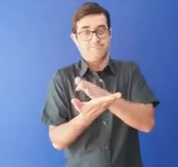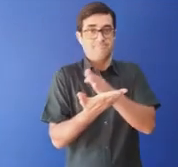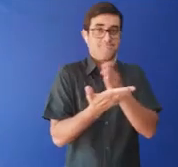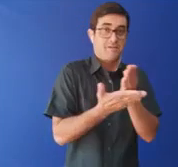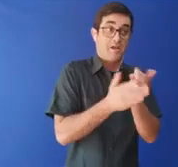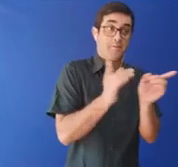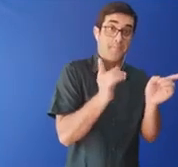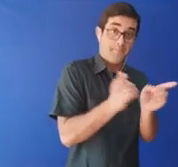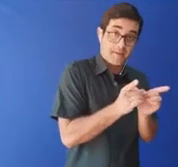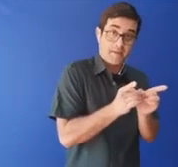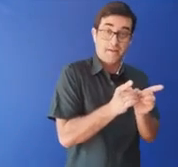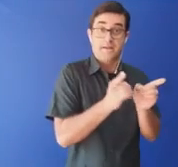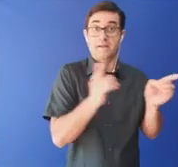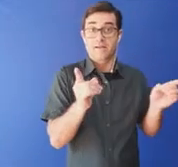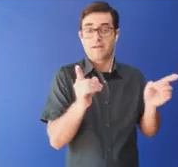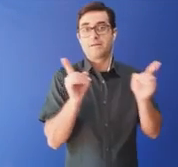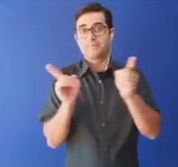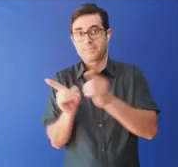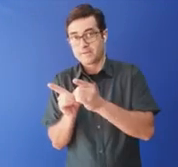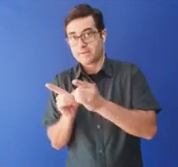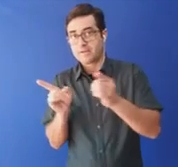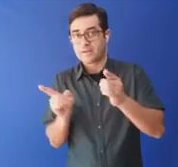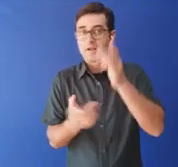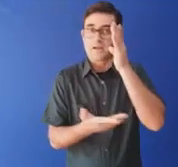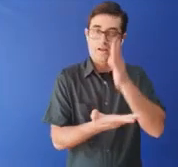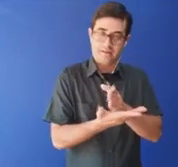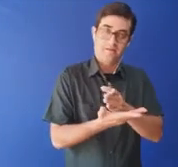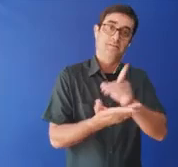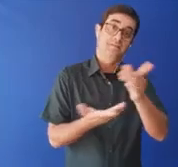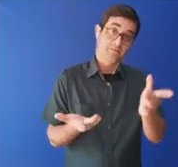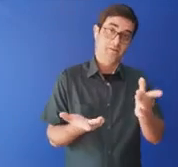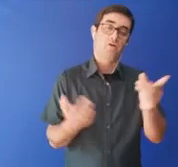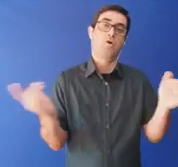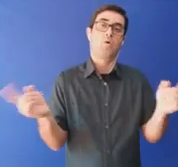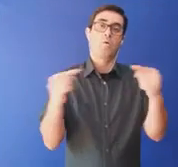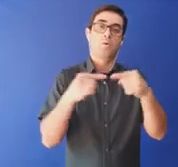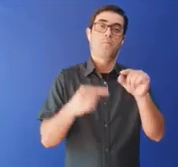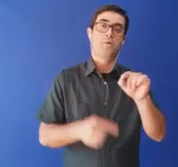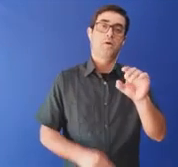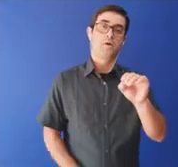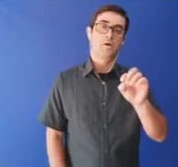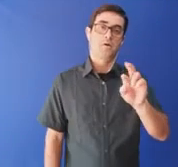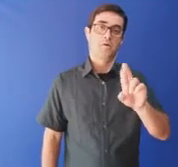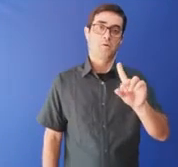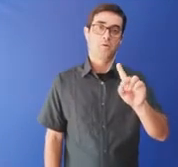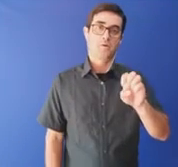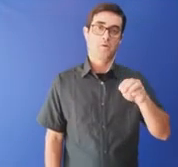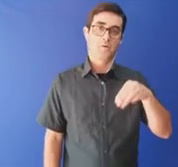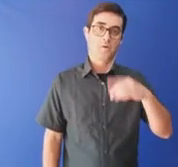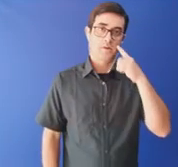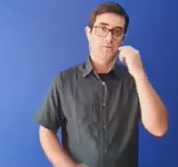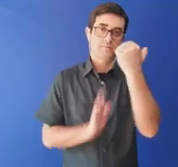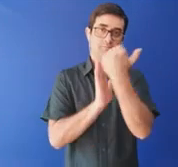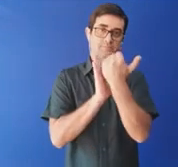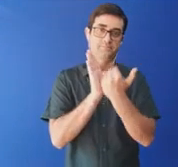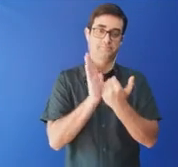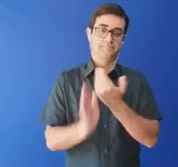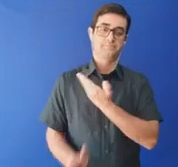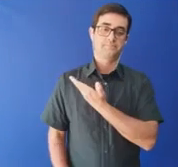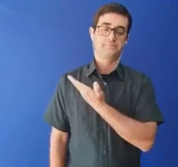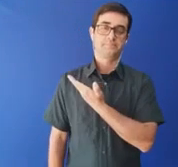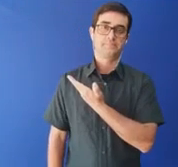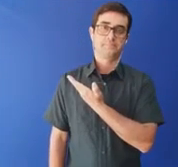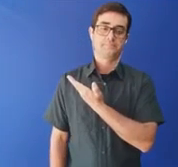disso. Então, o comprimento de ligação está diretamente relacionado à ordem. Então, por exemplo, se eu falar aqui, ó,